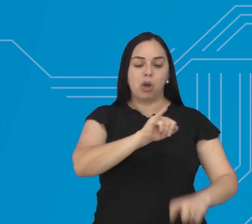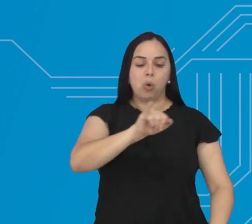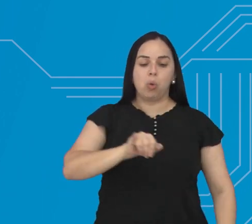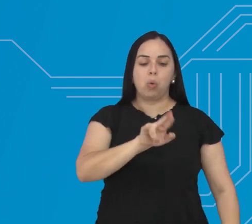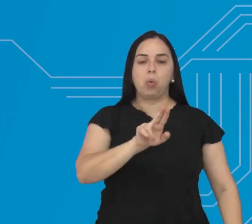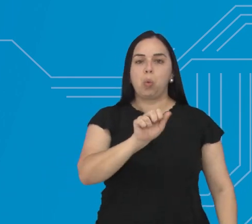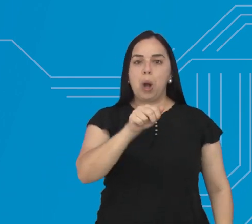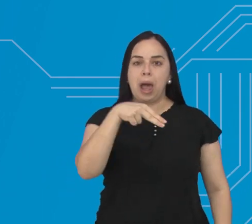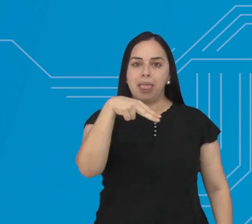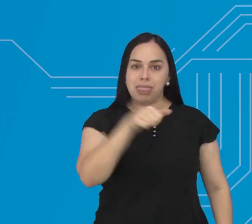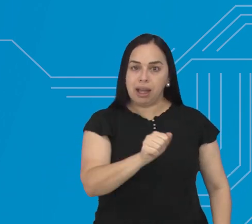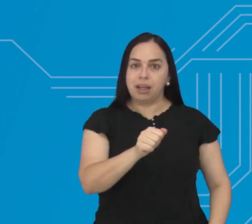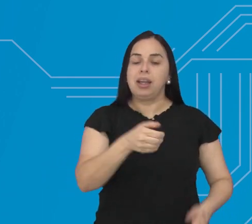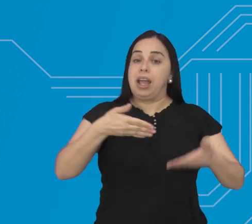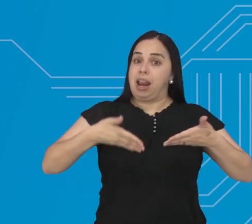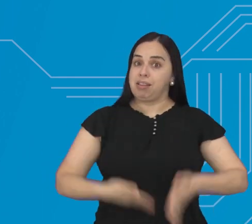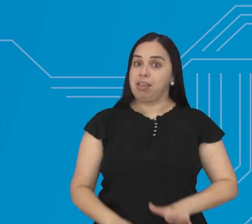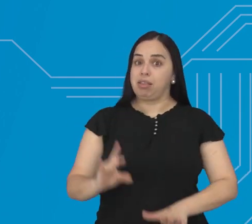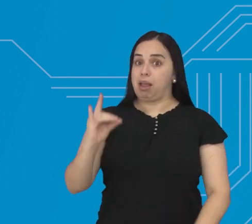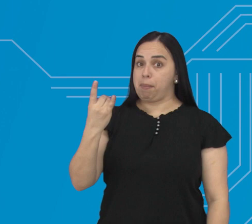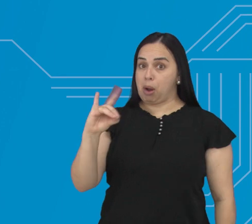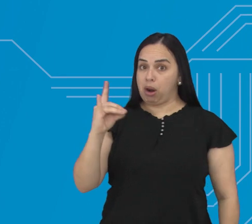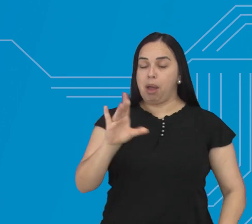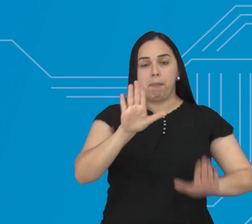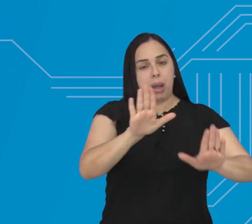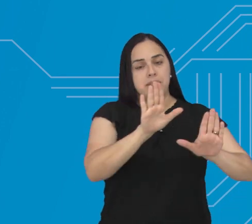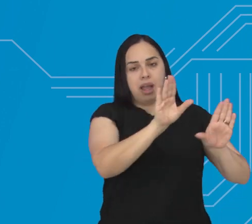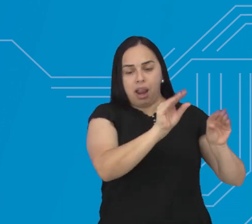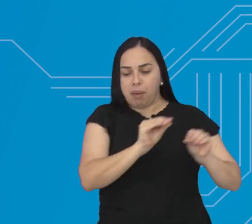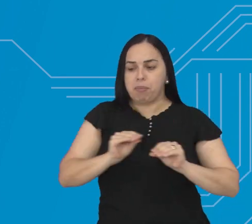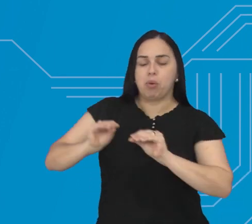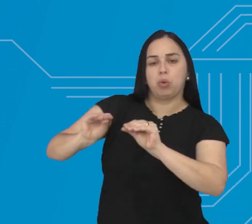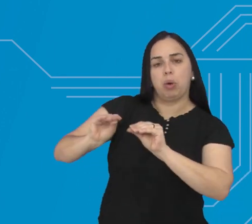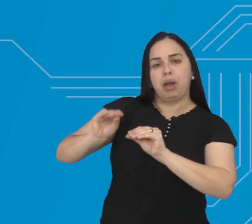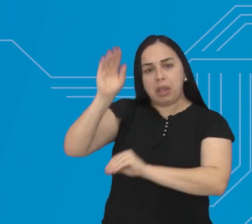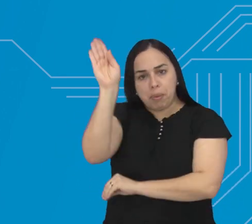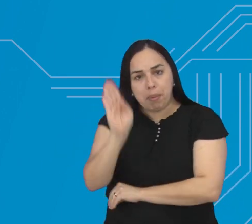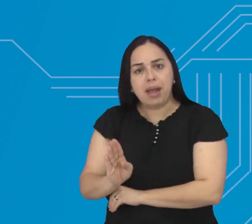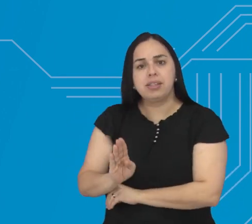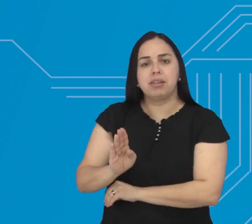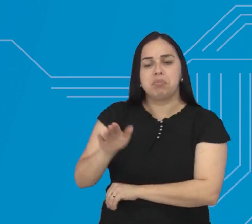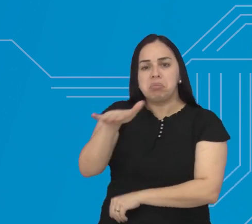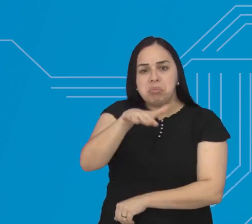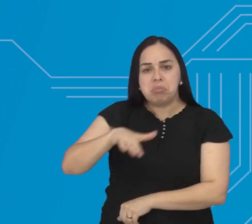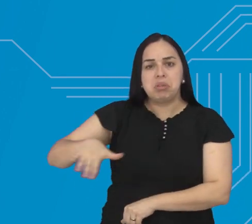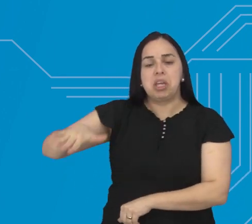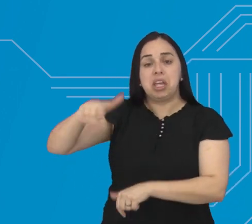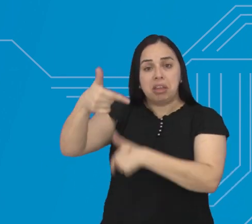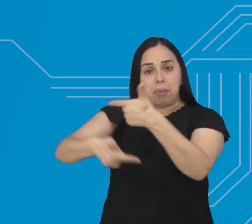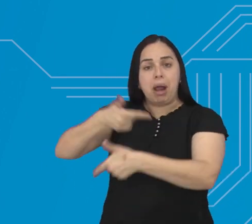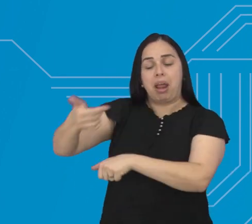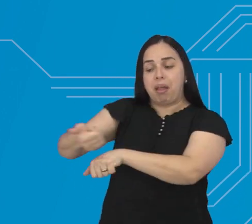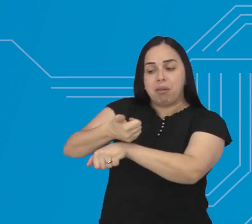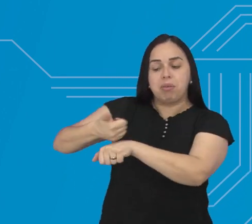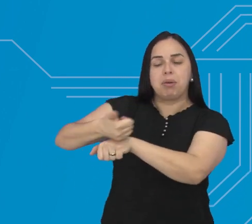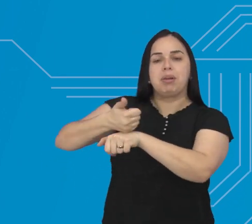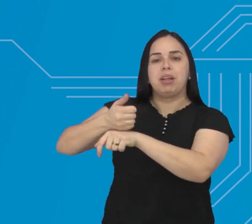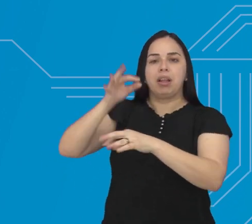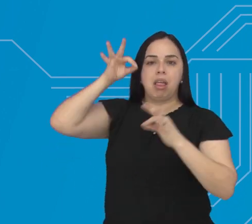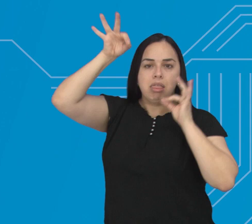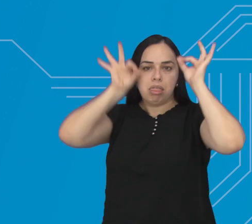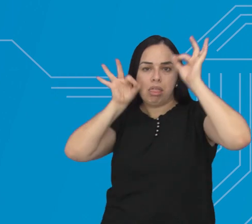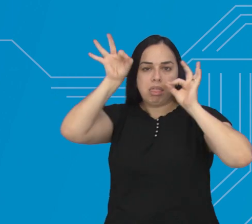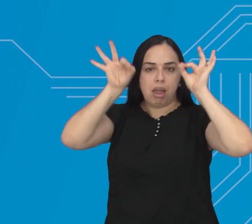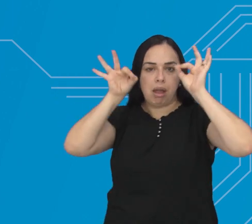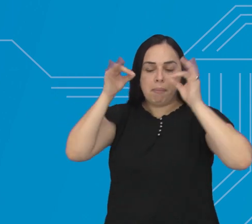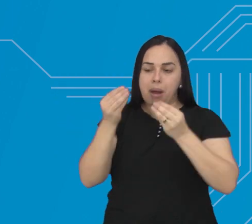Juana Montesinos Maciel. Nascida na Bolívia, Juana decidiu viver e fazer carreira no Brasil no ramo da cirurgia plástica